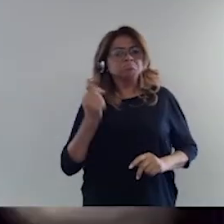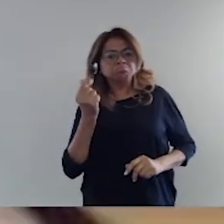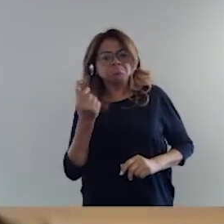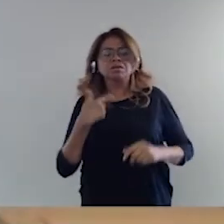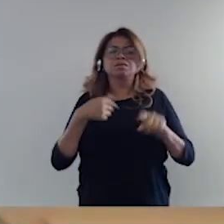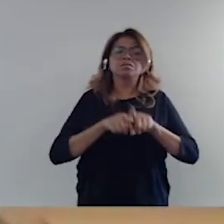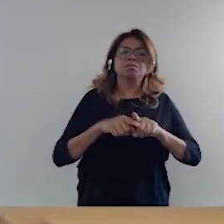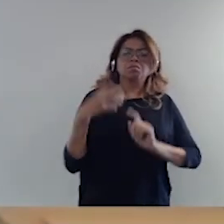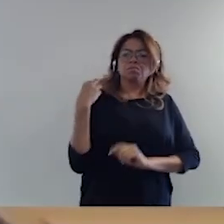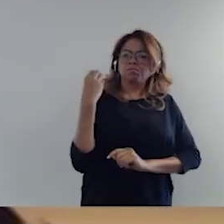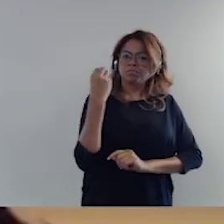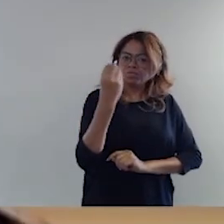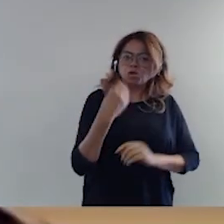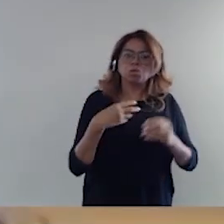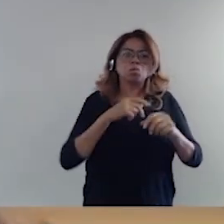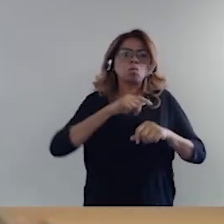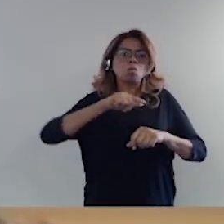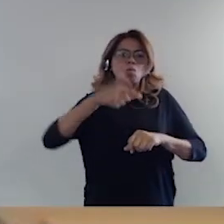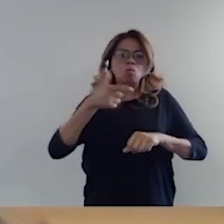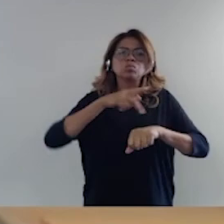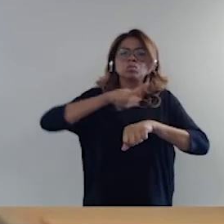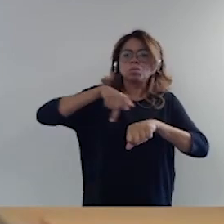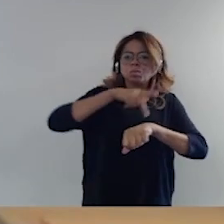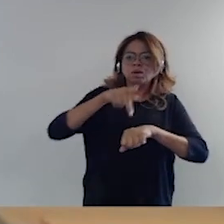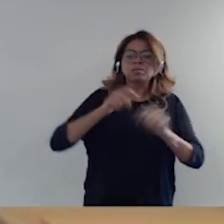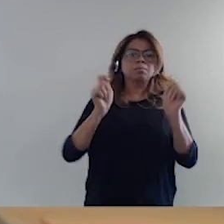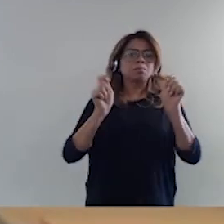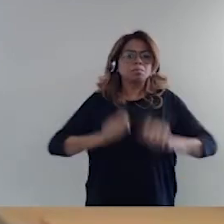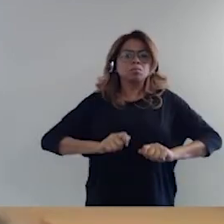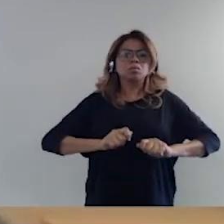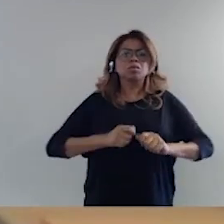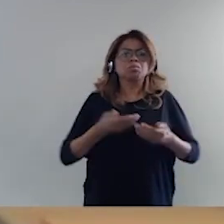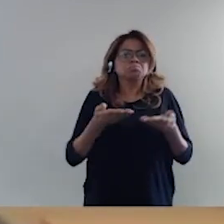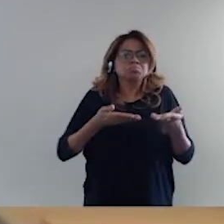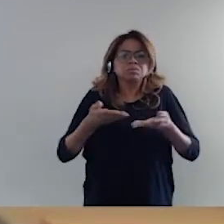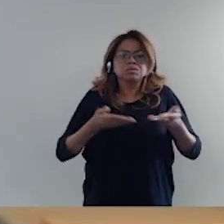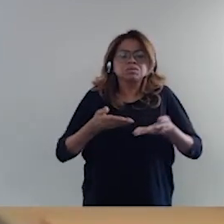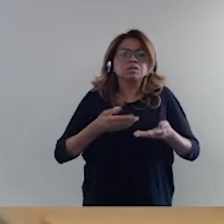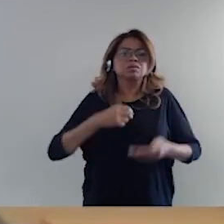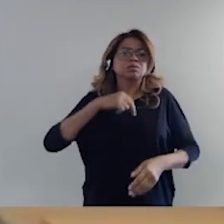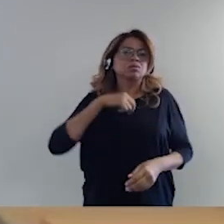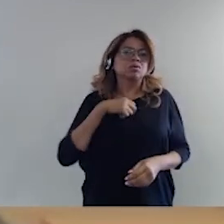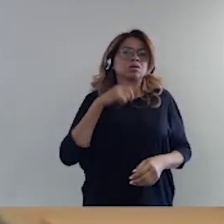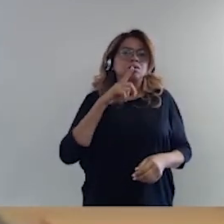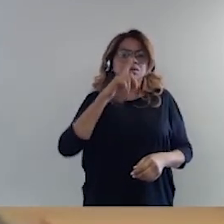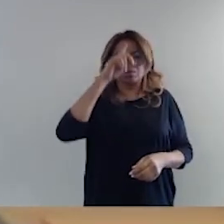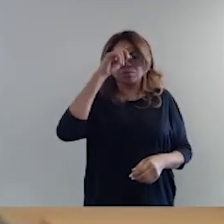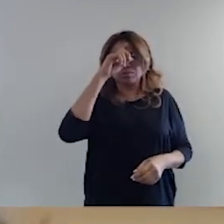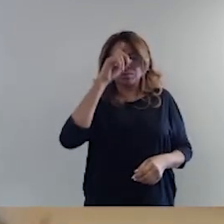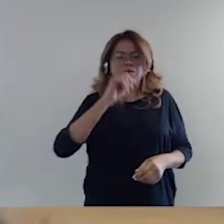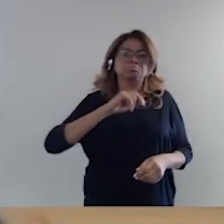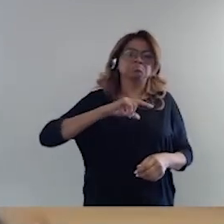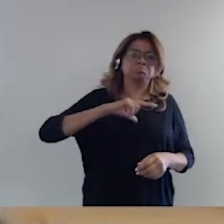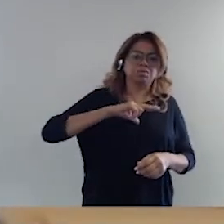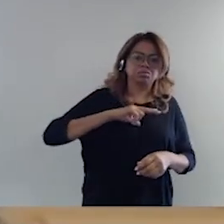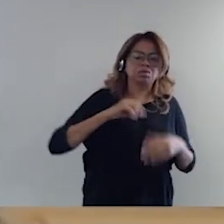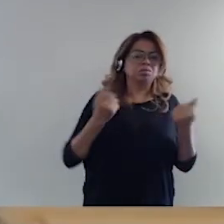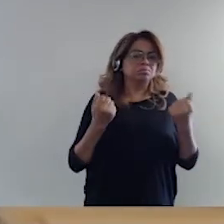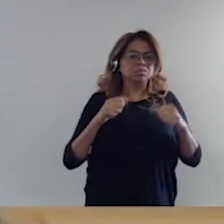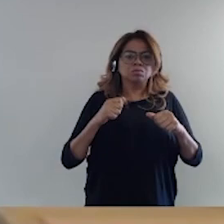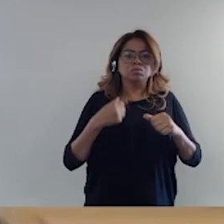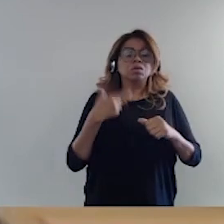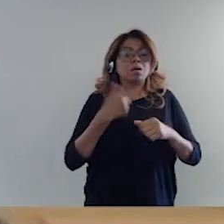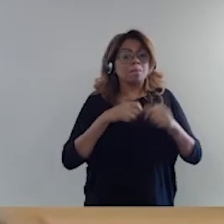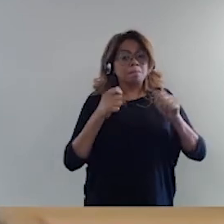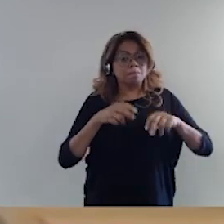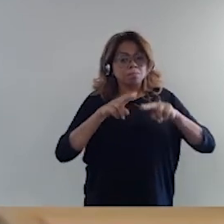viajaram ao exterior e que podiam se tratar nos hospitais privados. Mas nós precisávamos evitar, e é isso que significava achatamento da